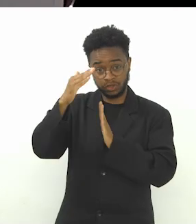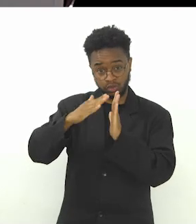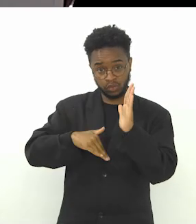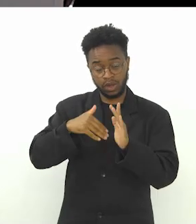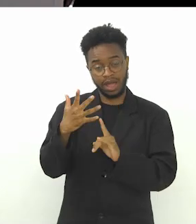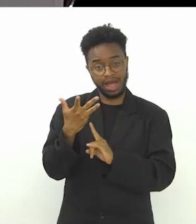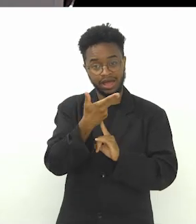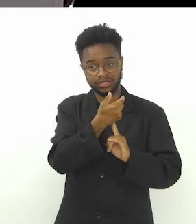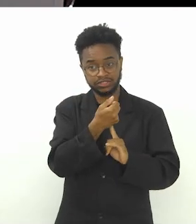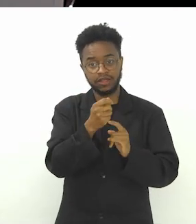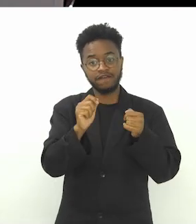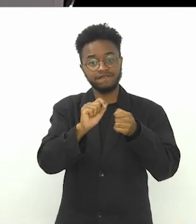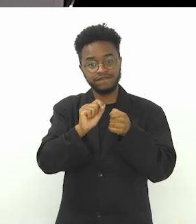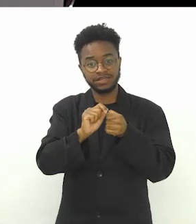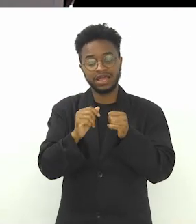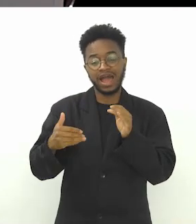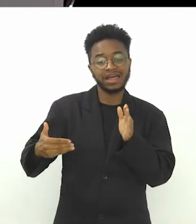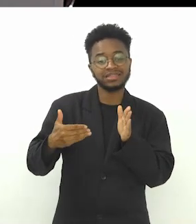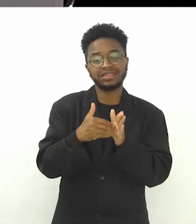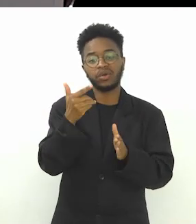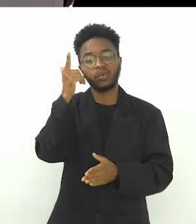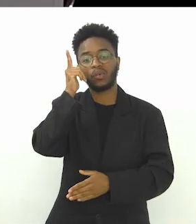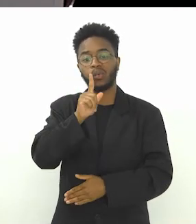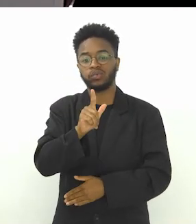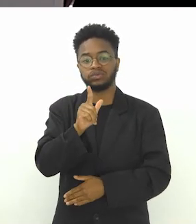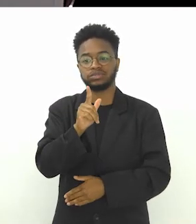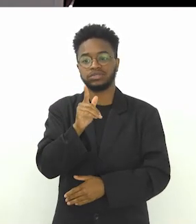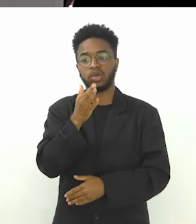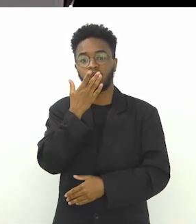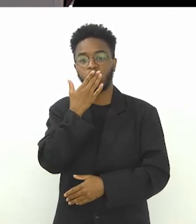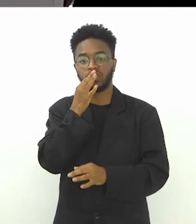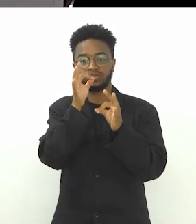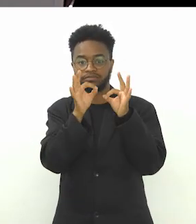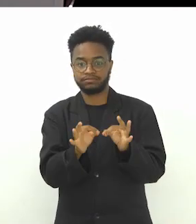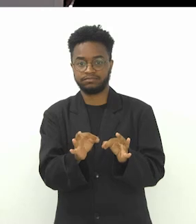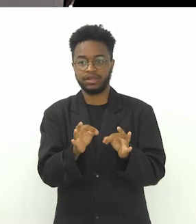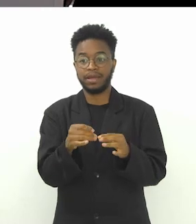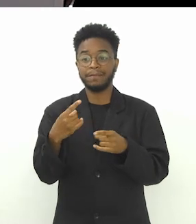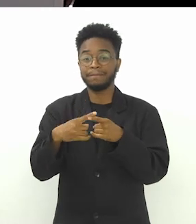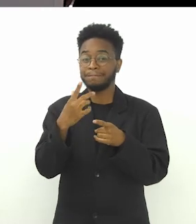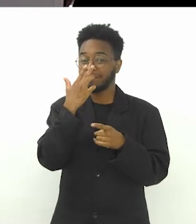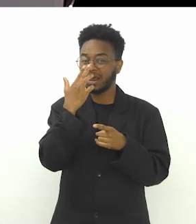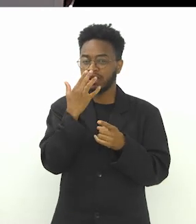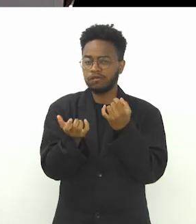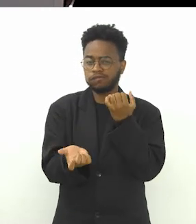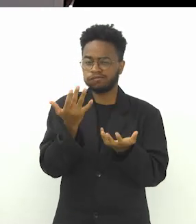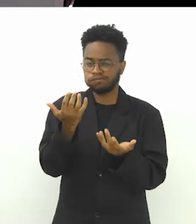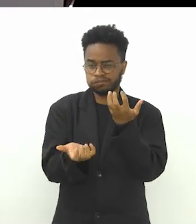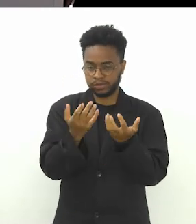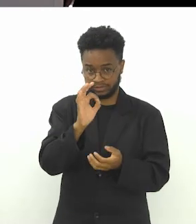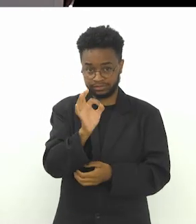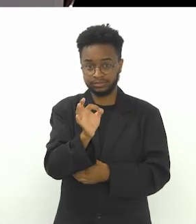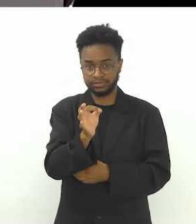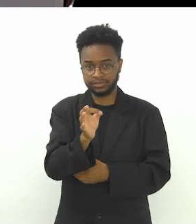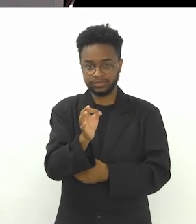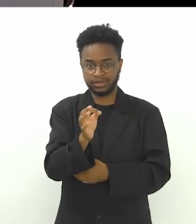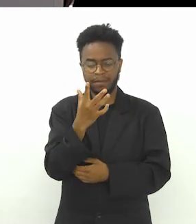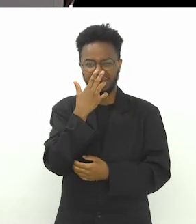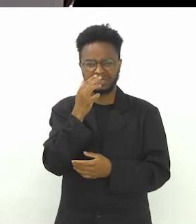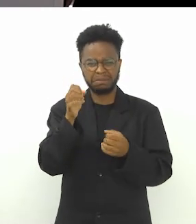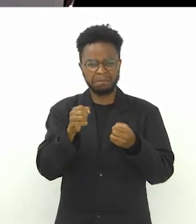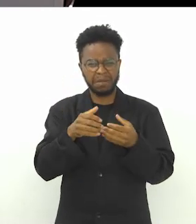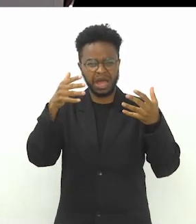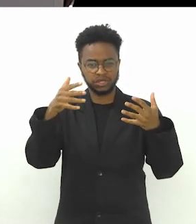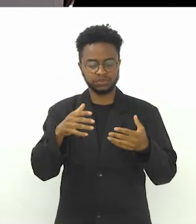foi fazendo a pintura até a gente conseguir chegar a esse tom que parece que está em chamas o carro, Esse carro é